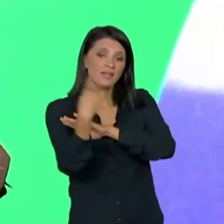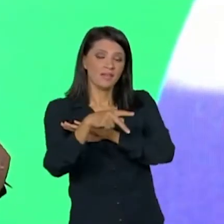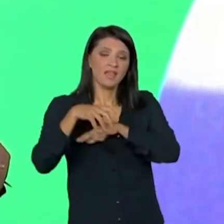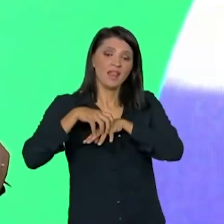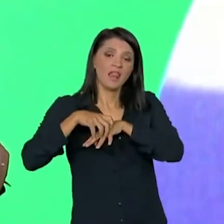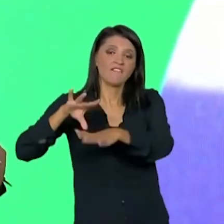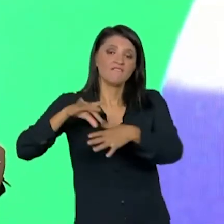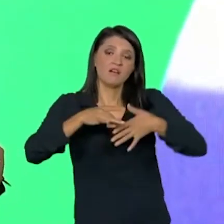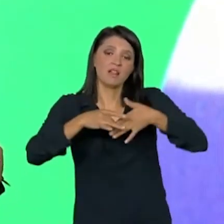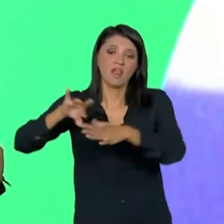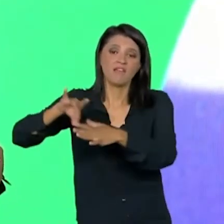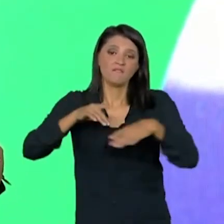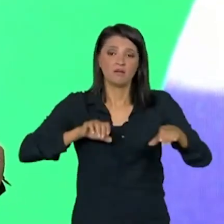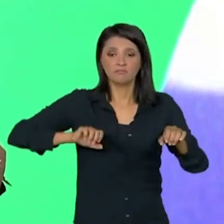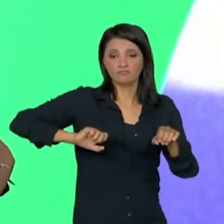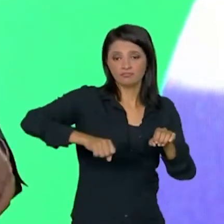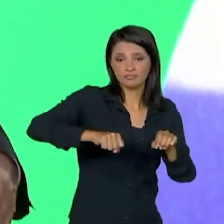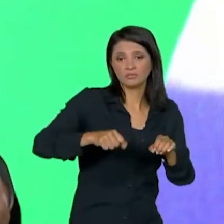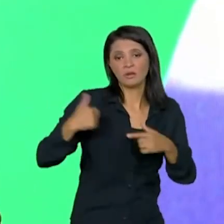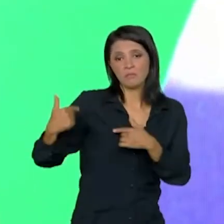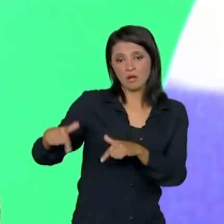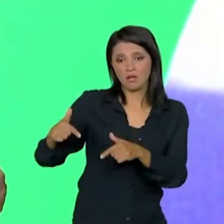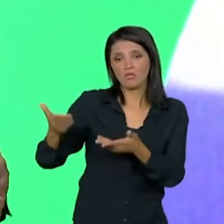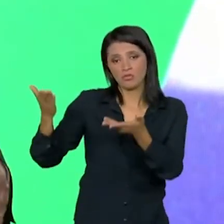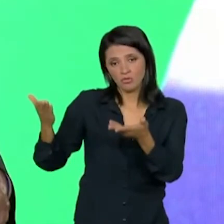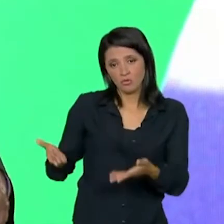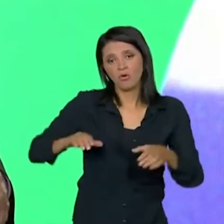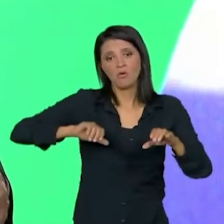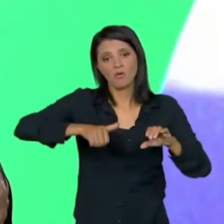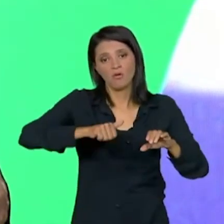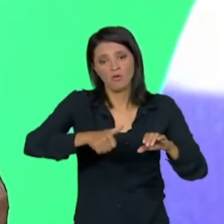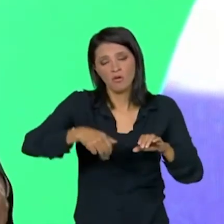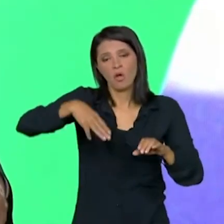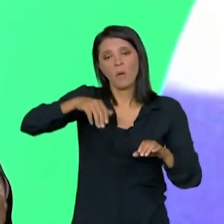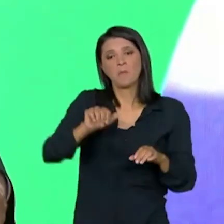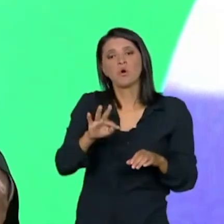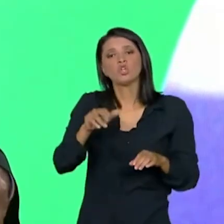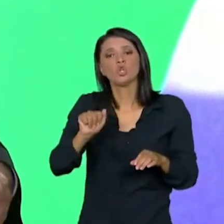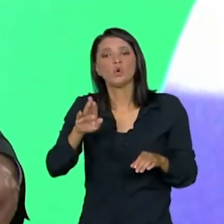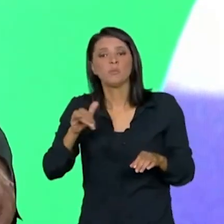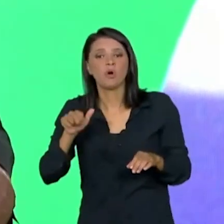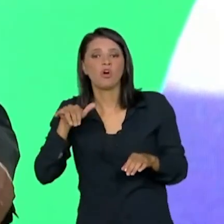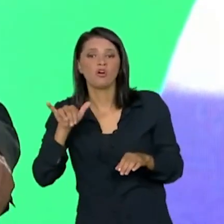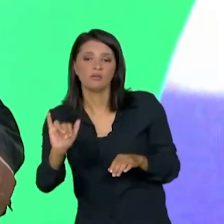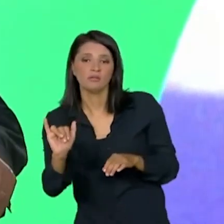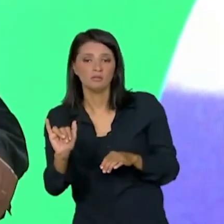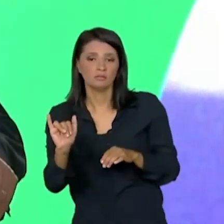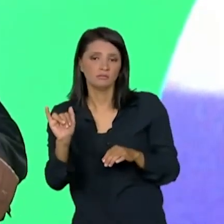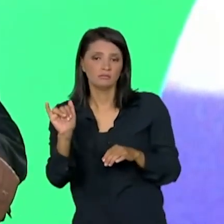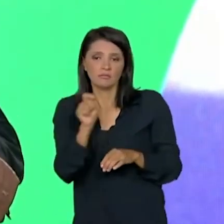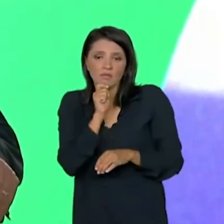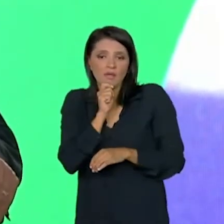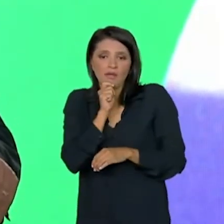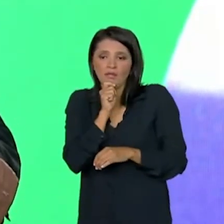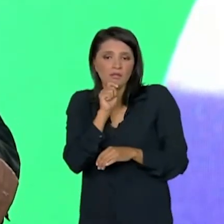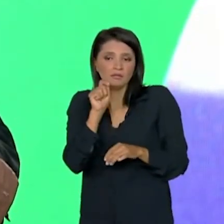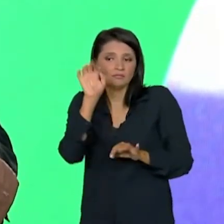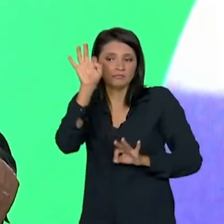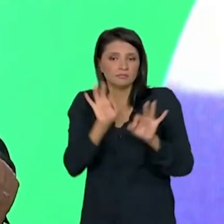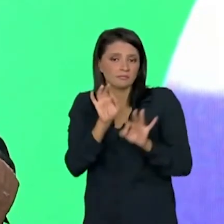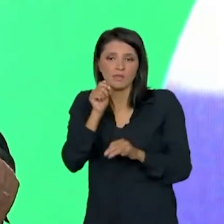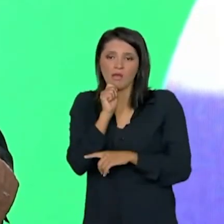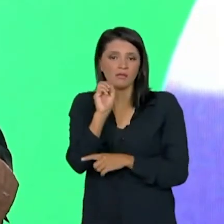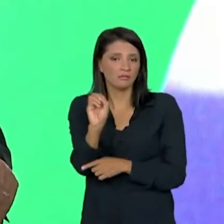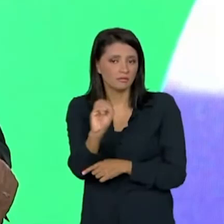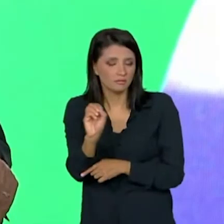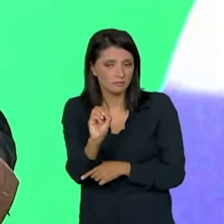entregas, dos trabalhadores, dos motoboys, dos motociclistas, que ainda não chegamos lá, e